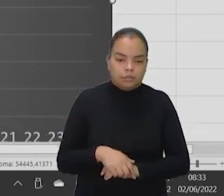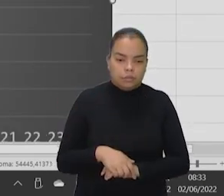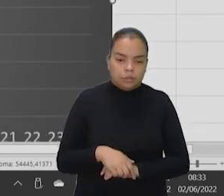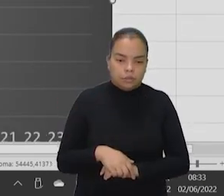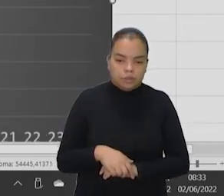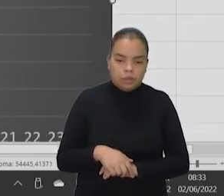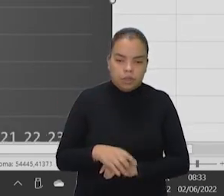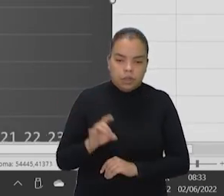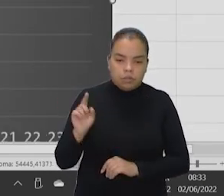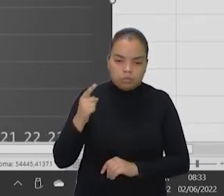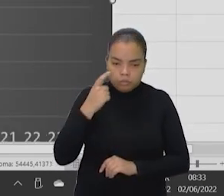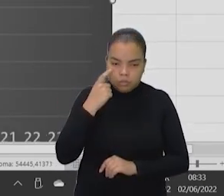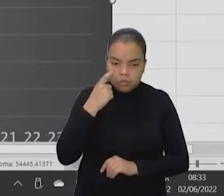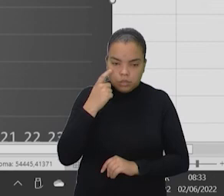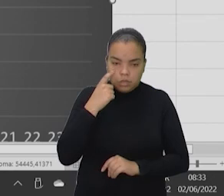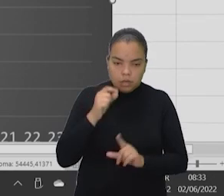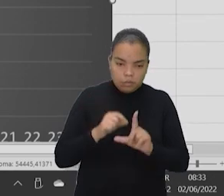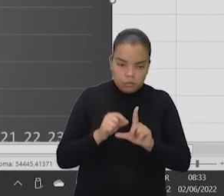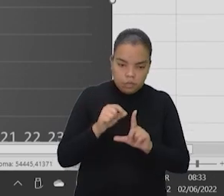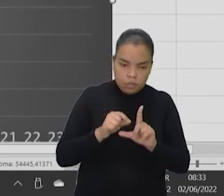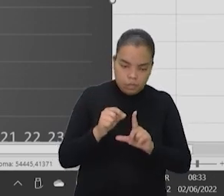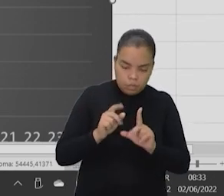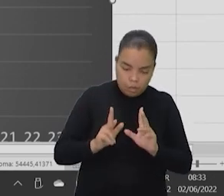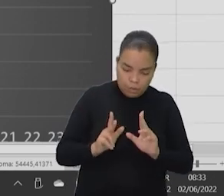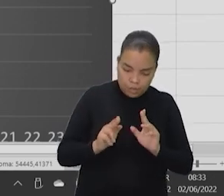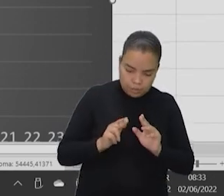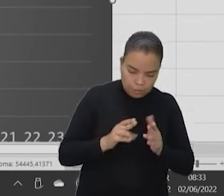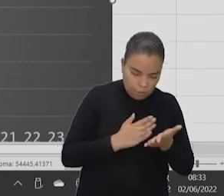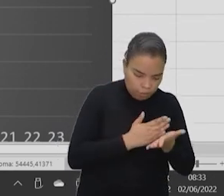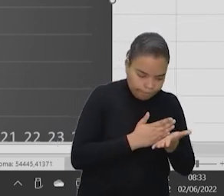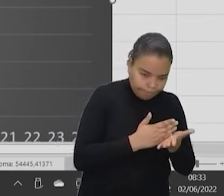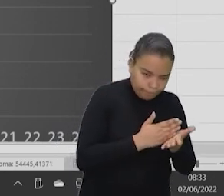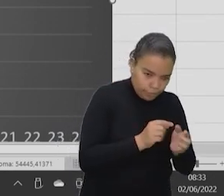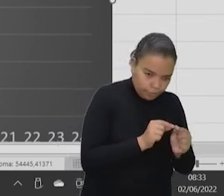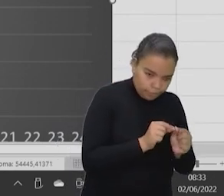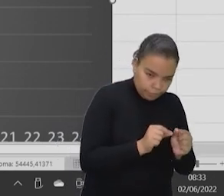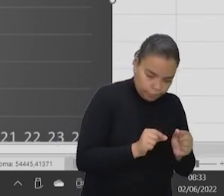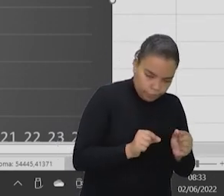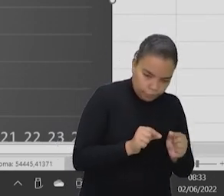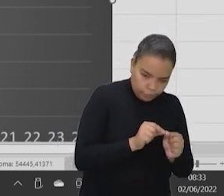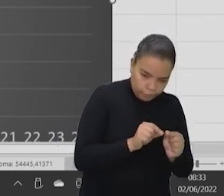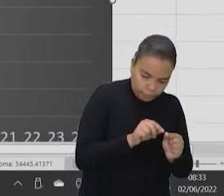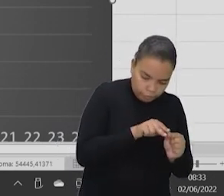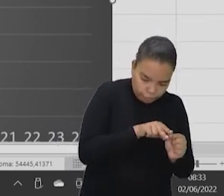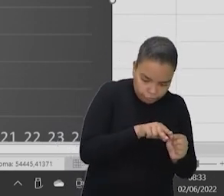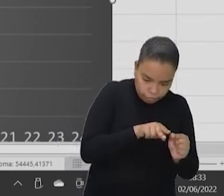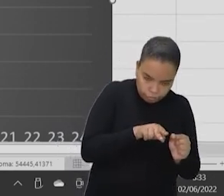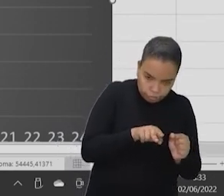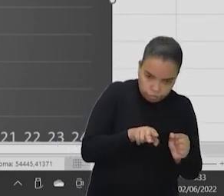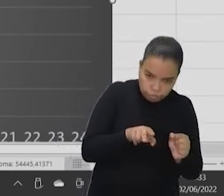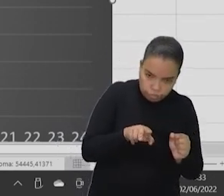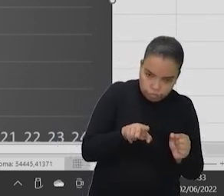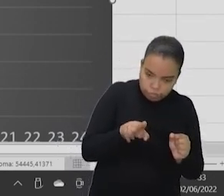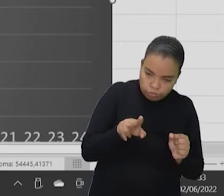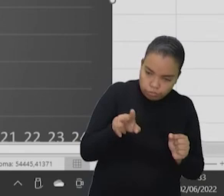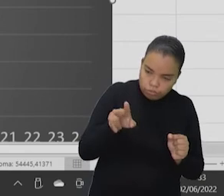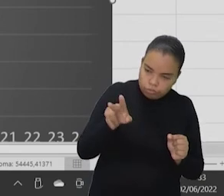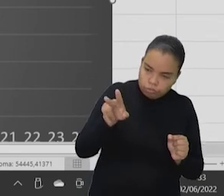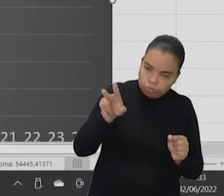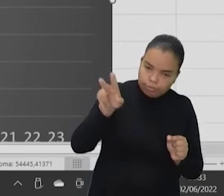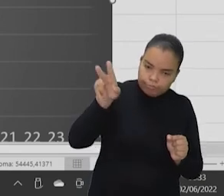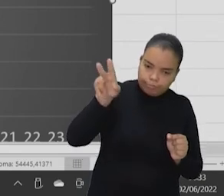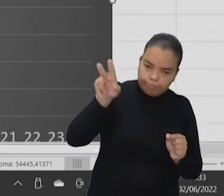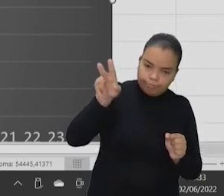olhar no gráfico, ó, eles começam igualmente, mas daqui um pouco, o juro composto, que é esse azul,